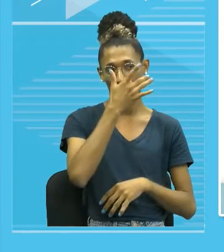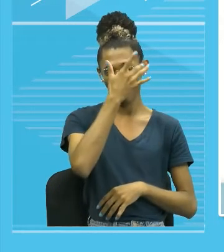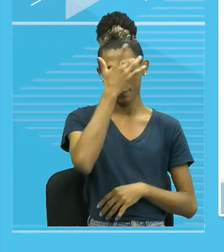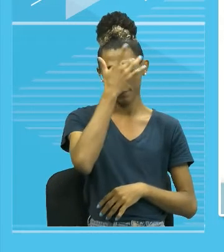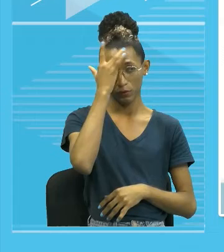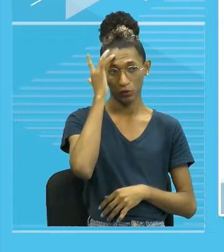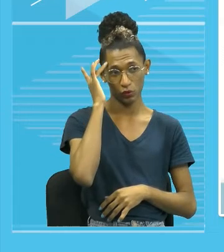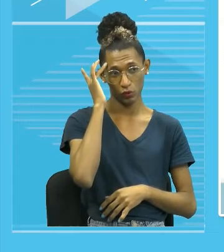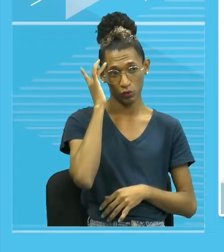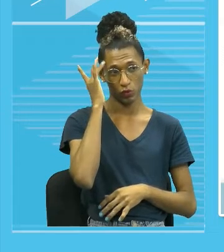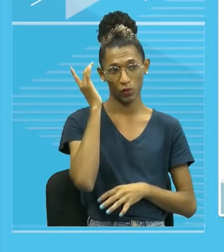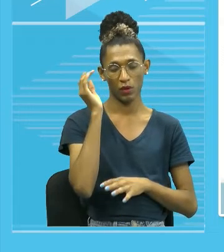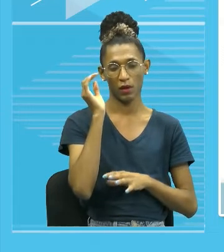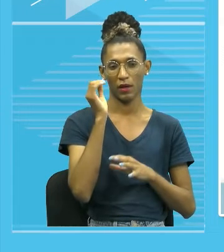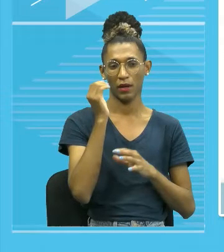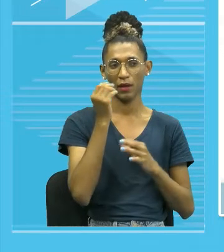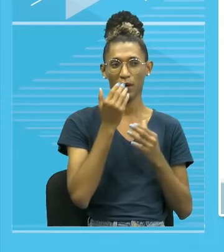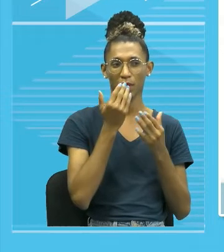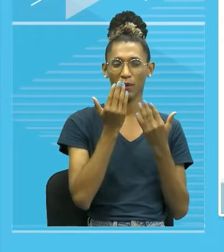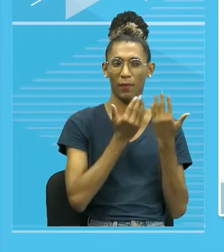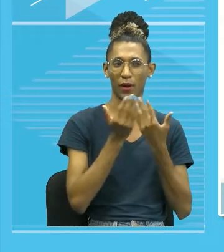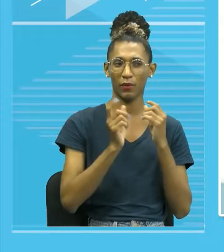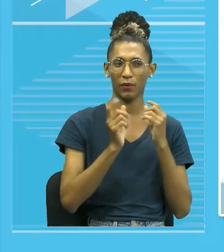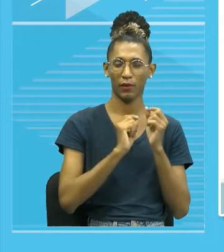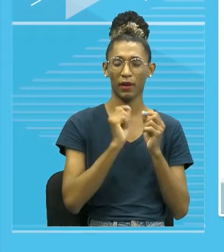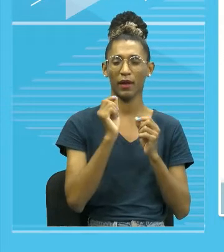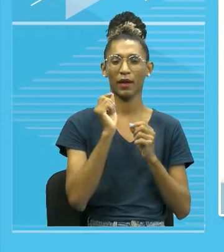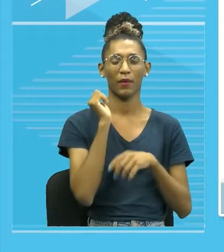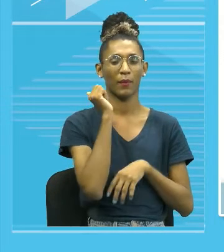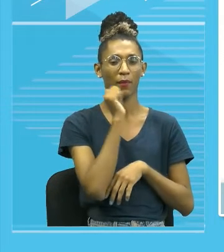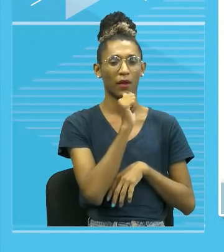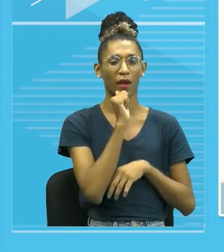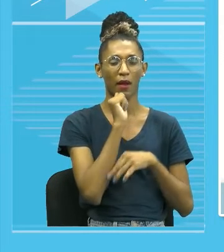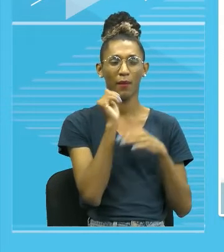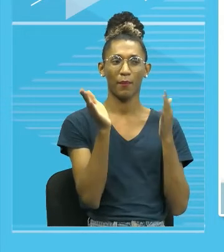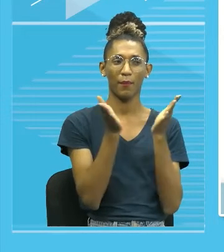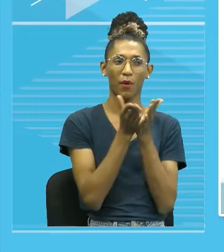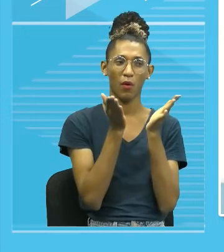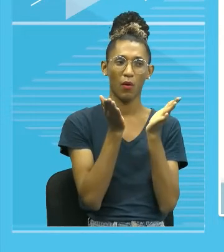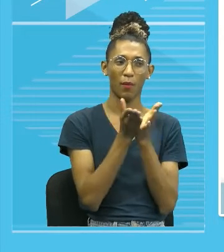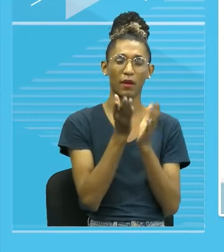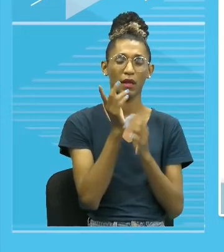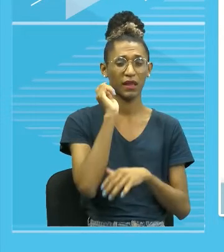personifica com uma mulher pobre Negra e velha